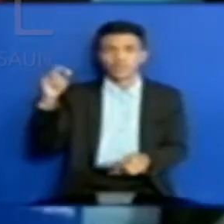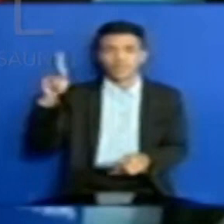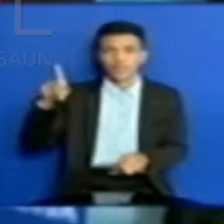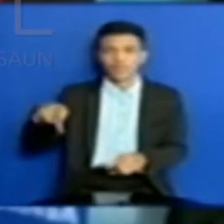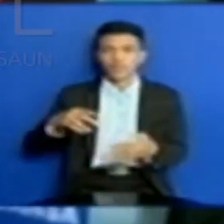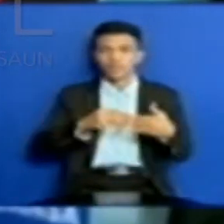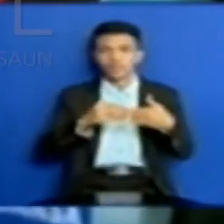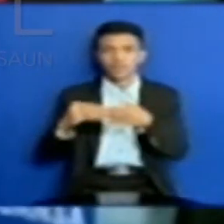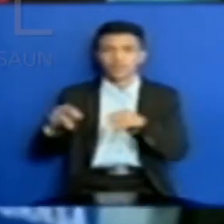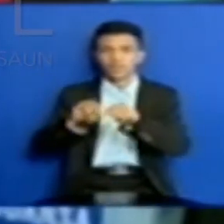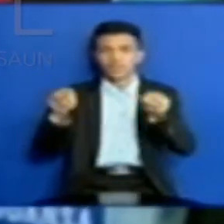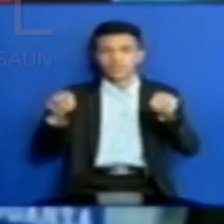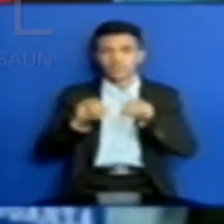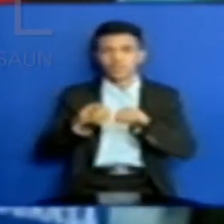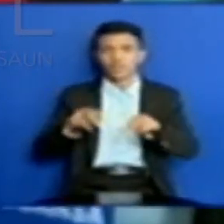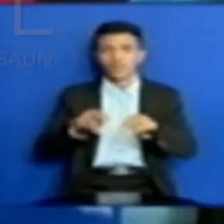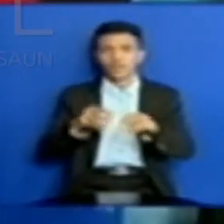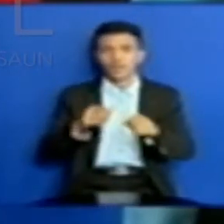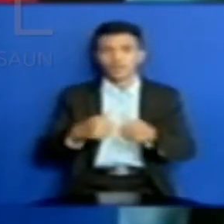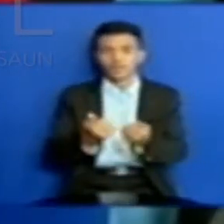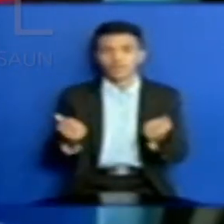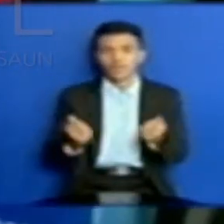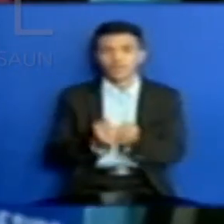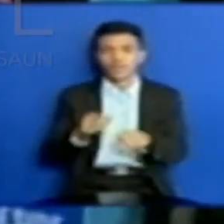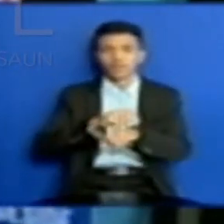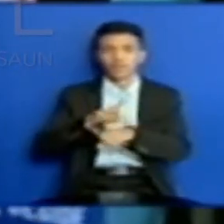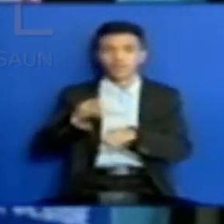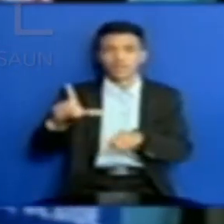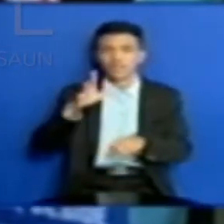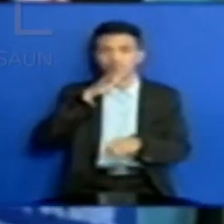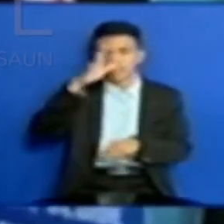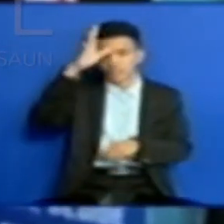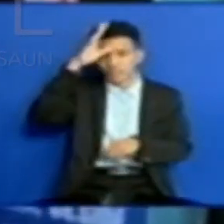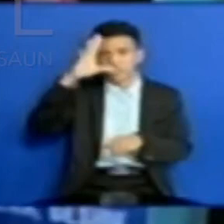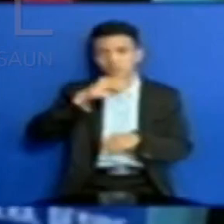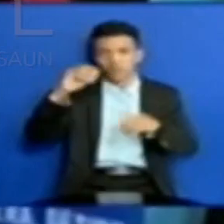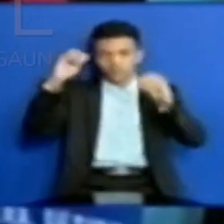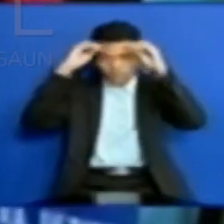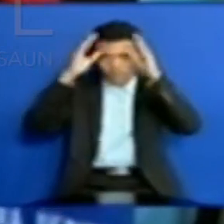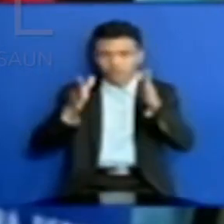autoridade município, autoridade local, linha sectoral inan amang no professor